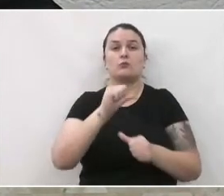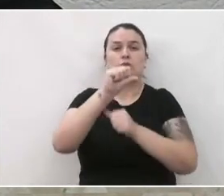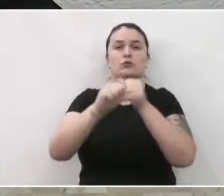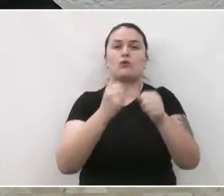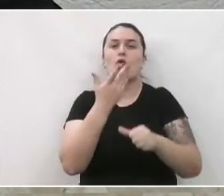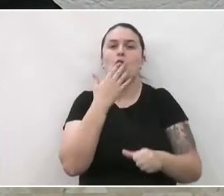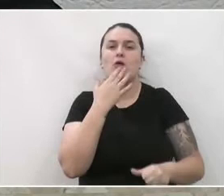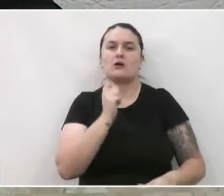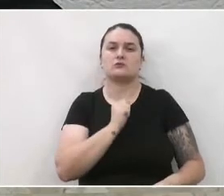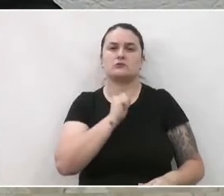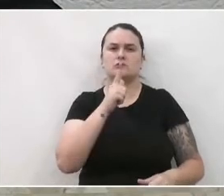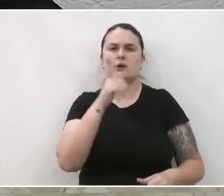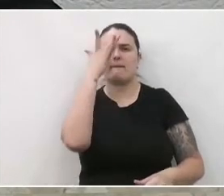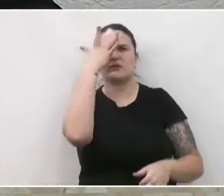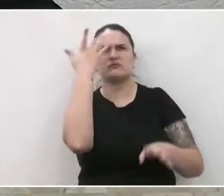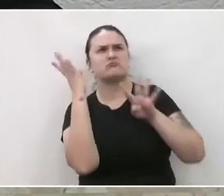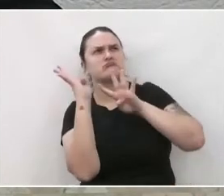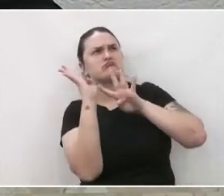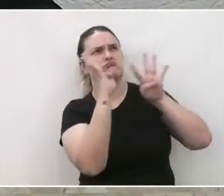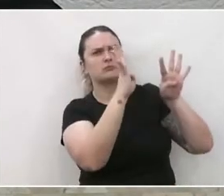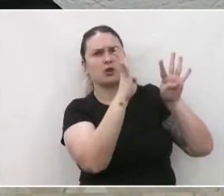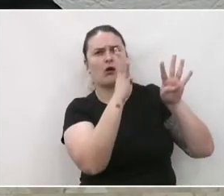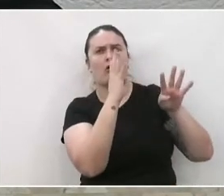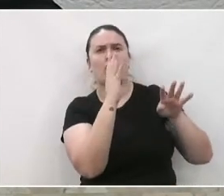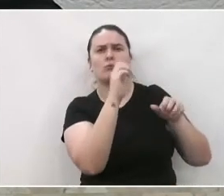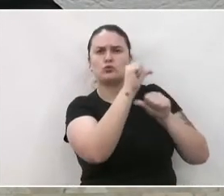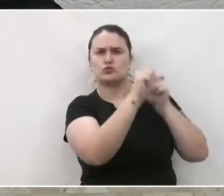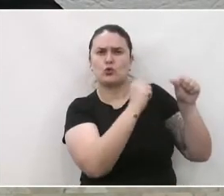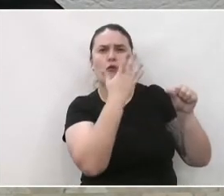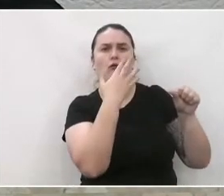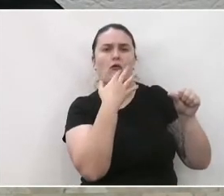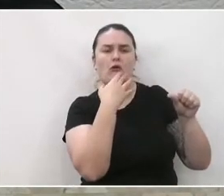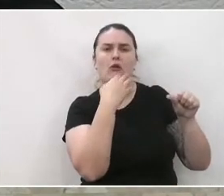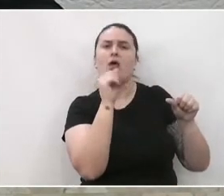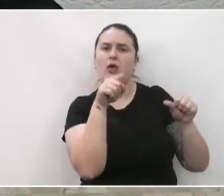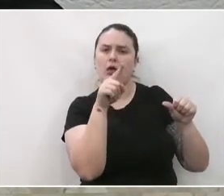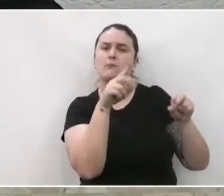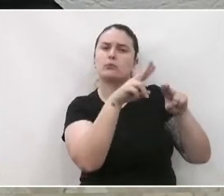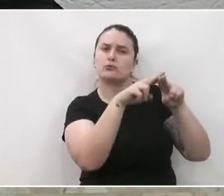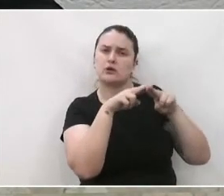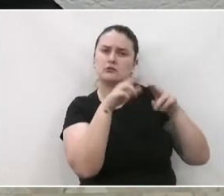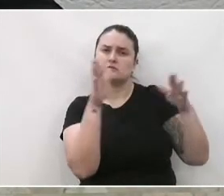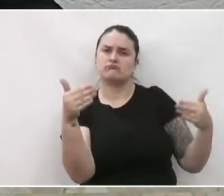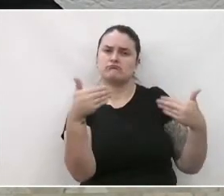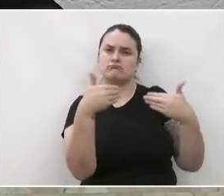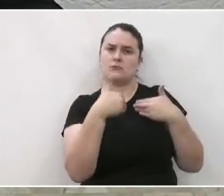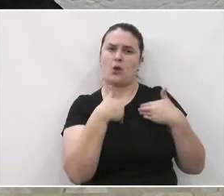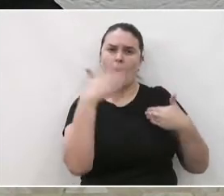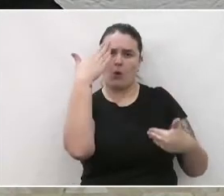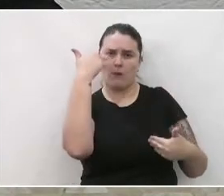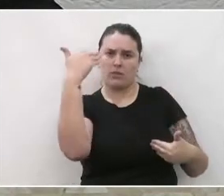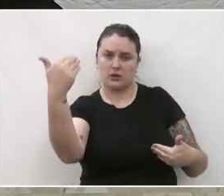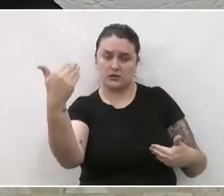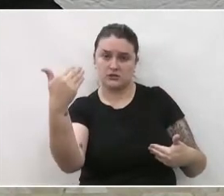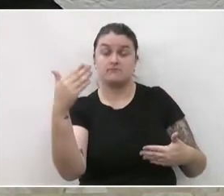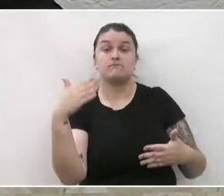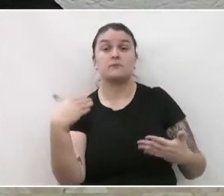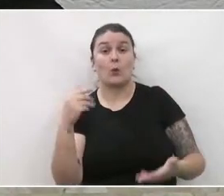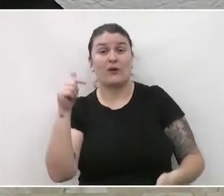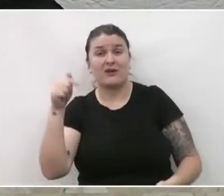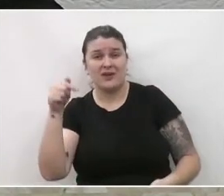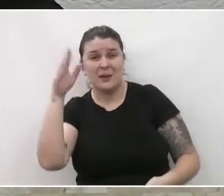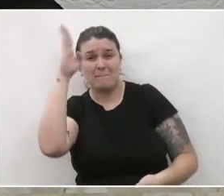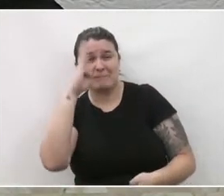da sociedade para o transtorno do espectro do autismo. Em 2020, a comunidade envolvida com a causa no